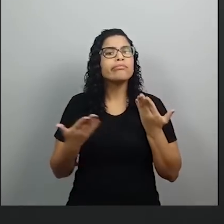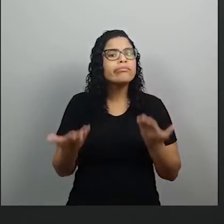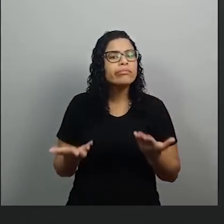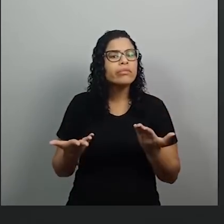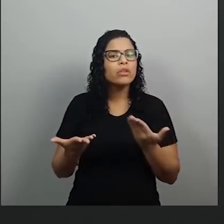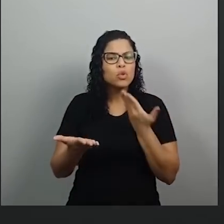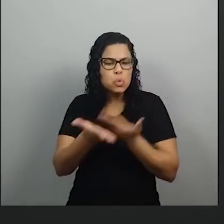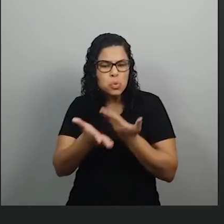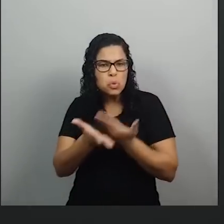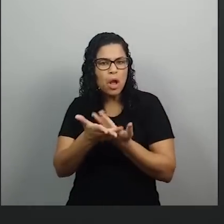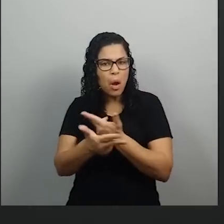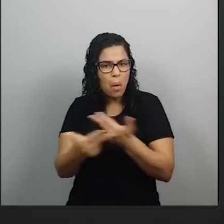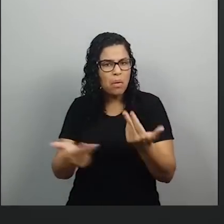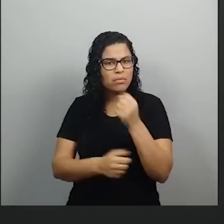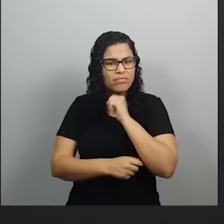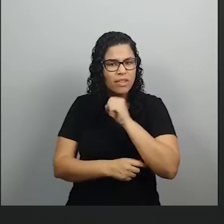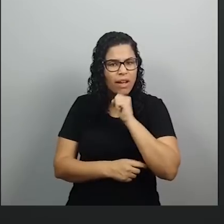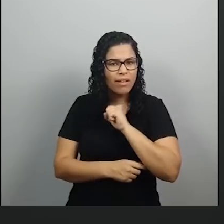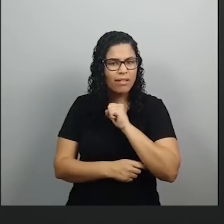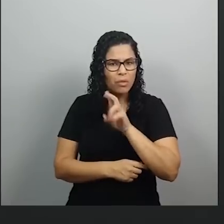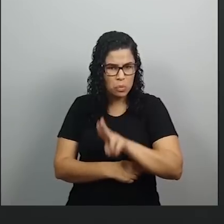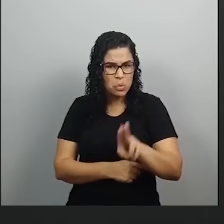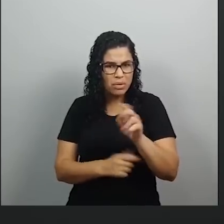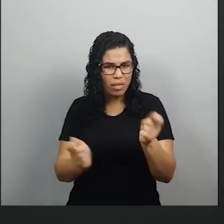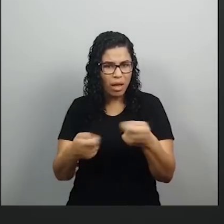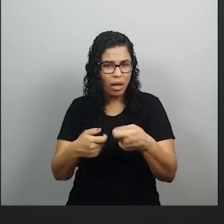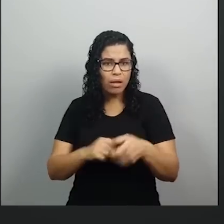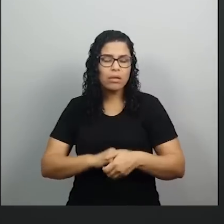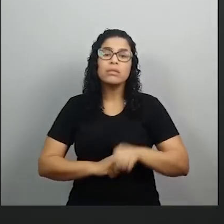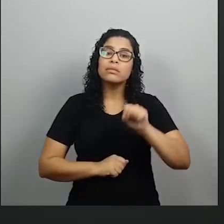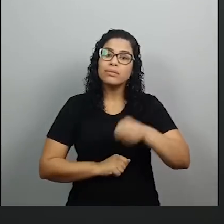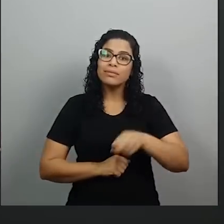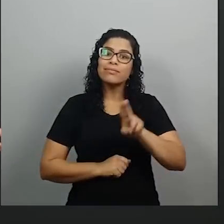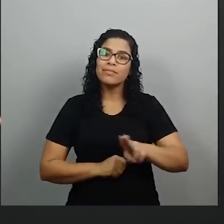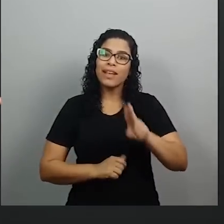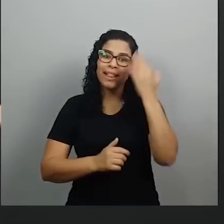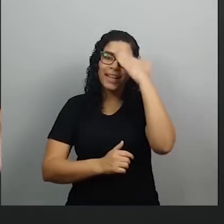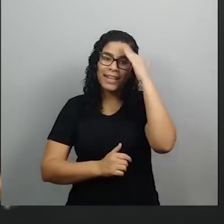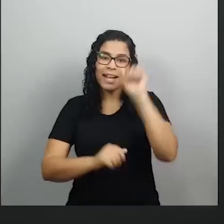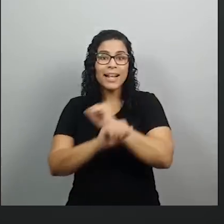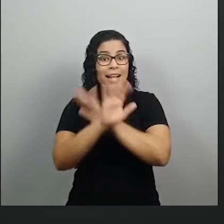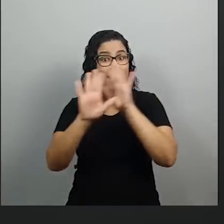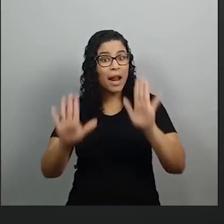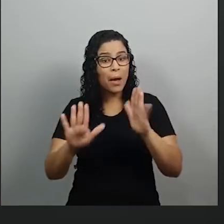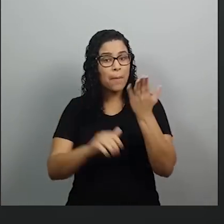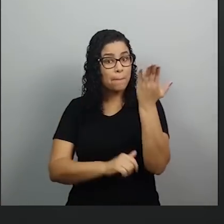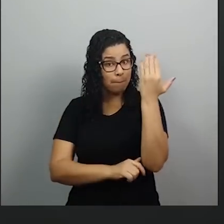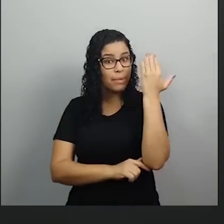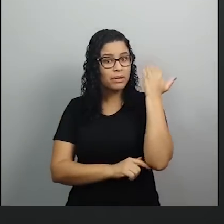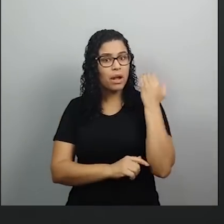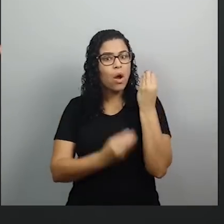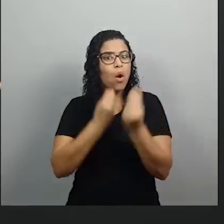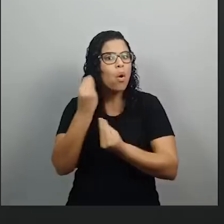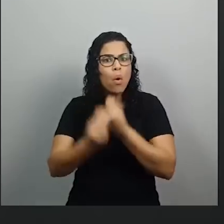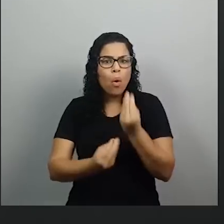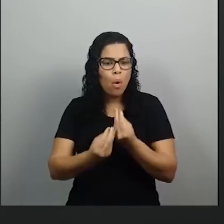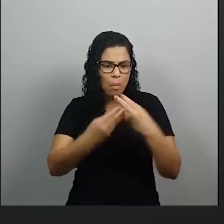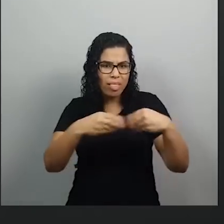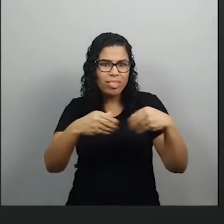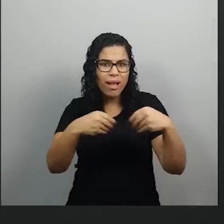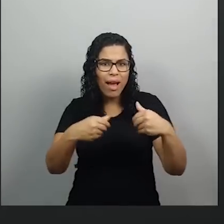velha? Que utilidade tem isso? E tem muita utilidade, pra você entender o passado. Você não tem curiosidade de saber como era a